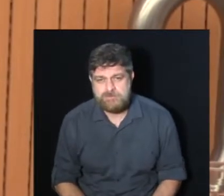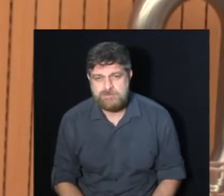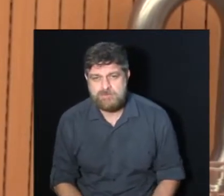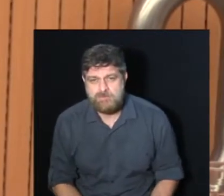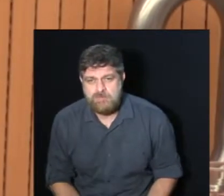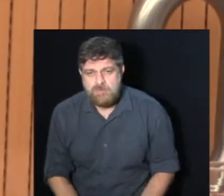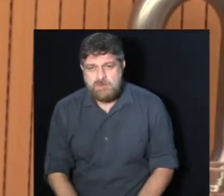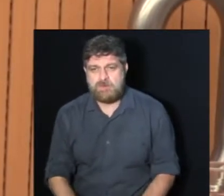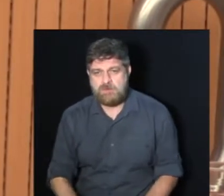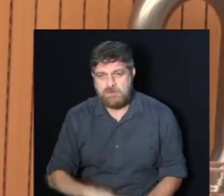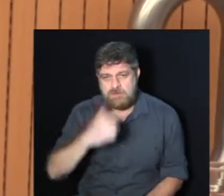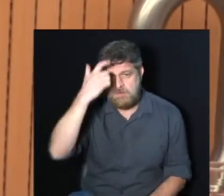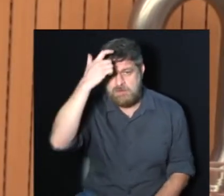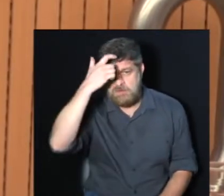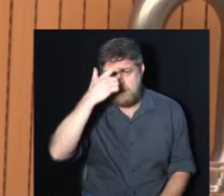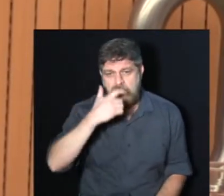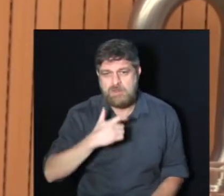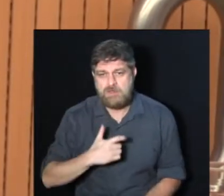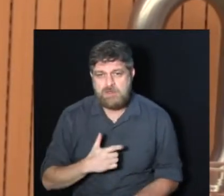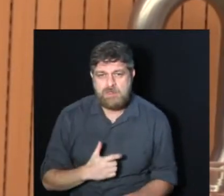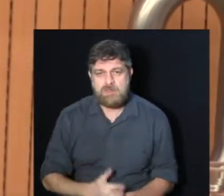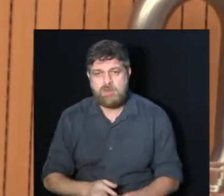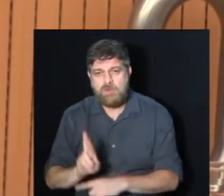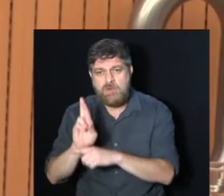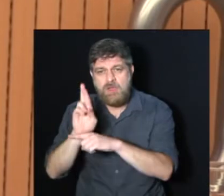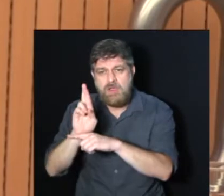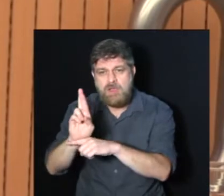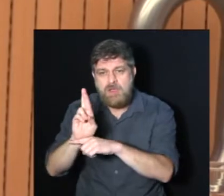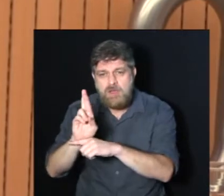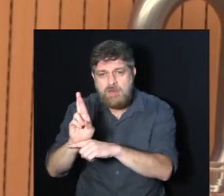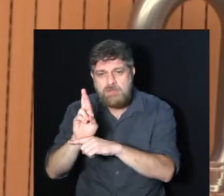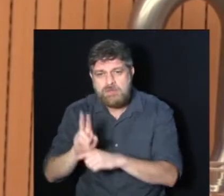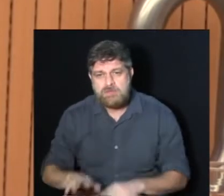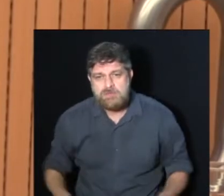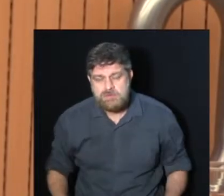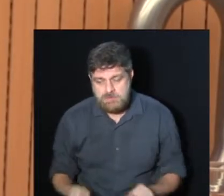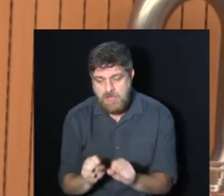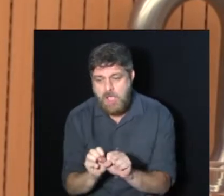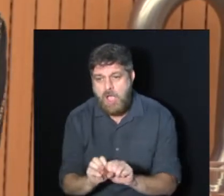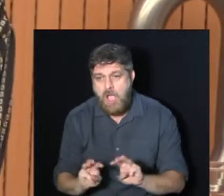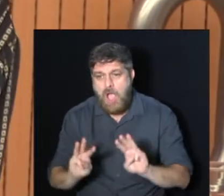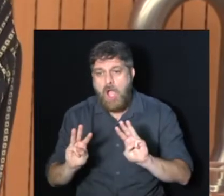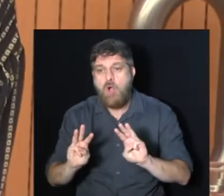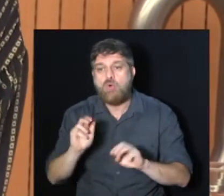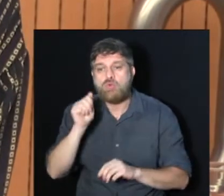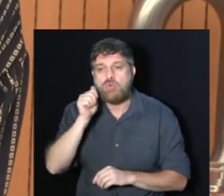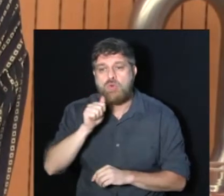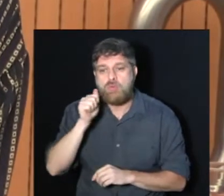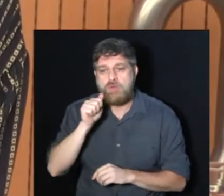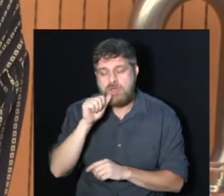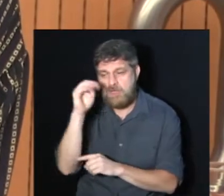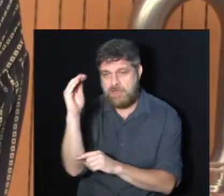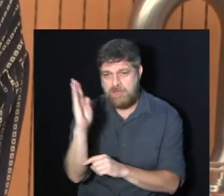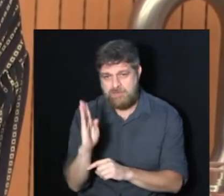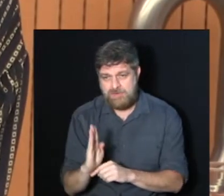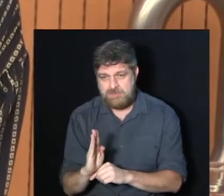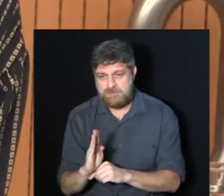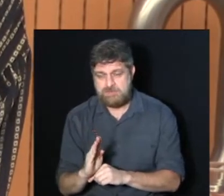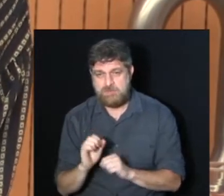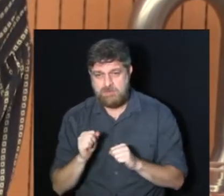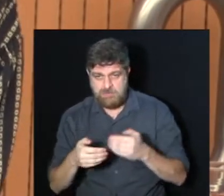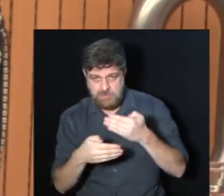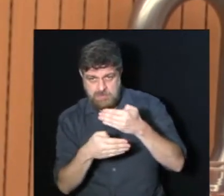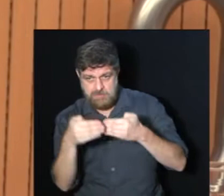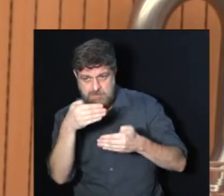Eu estou aqui na qualidade de representante interina do Escritório da ONU Mulheres Brasil. Pode passar, por favor.